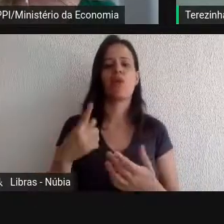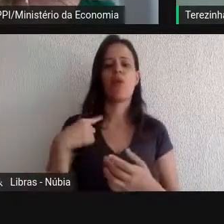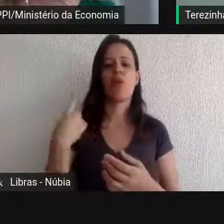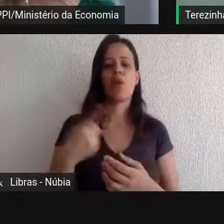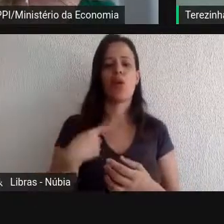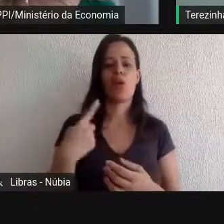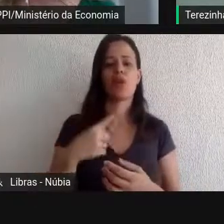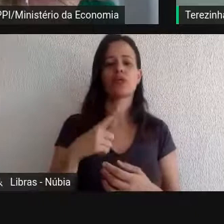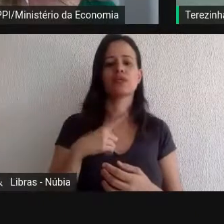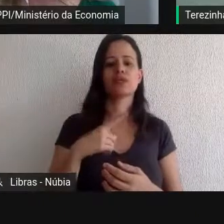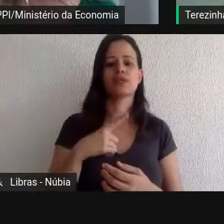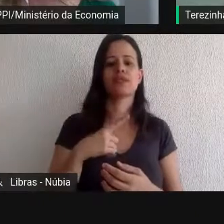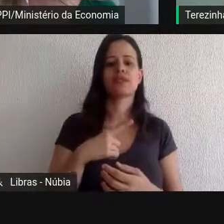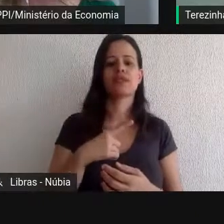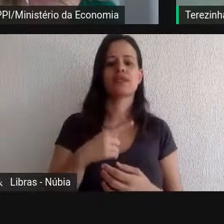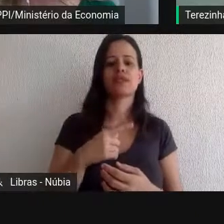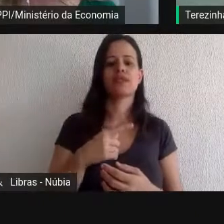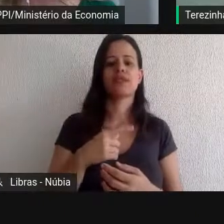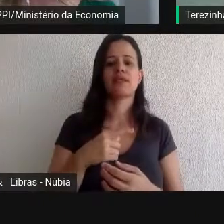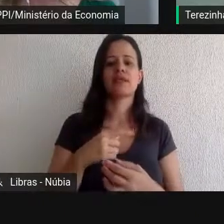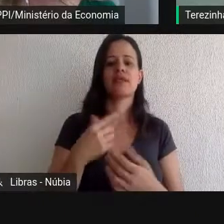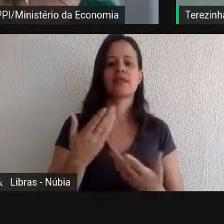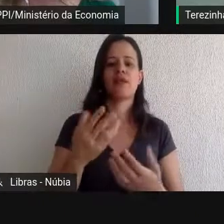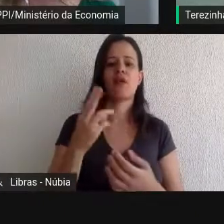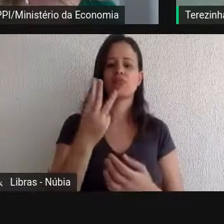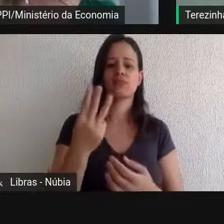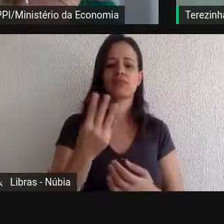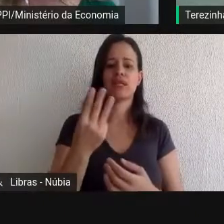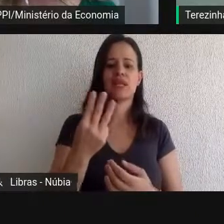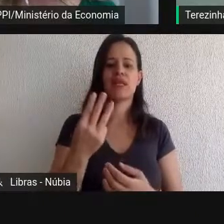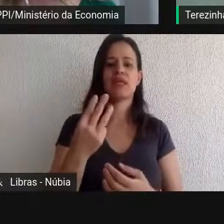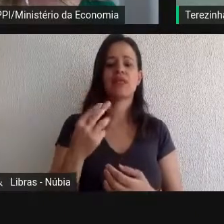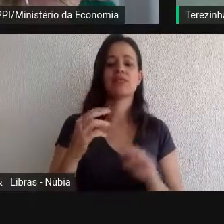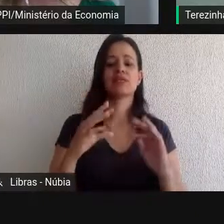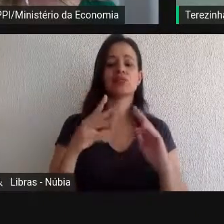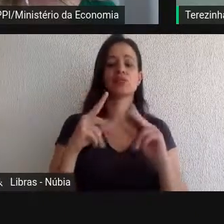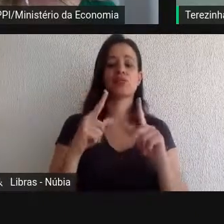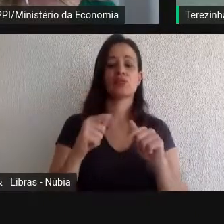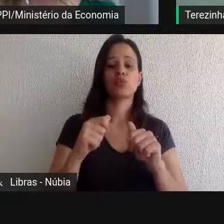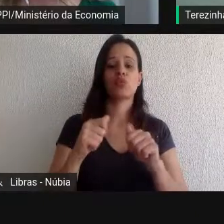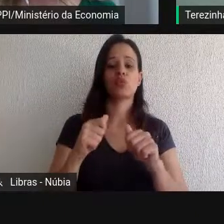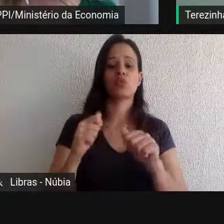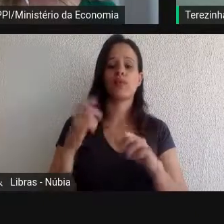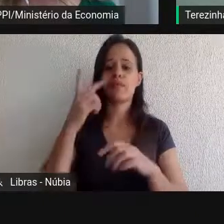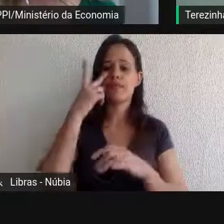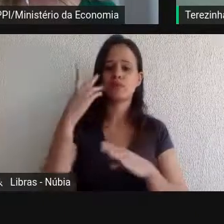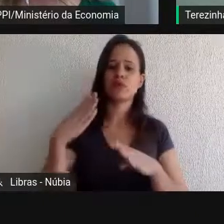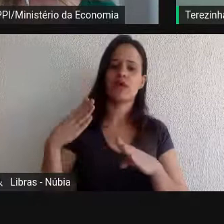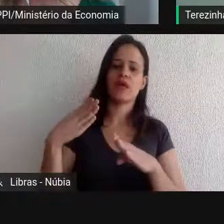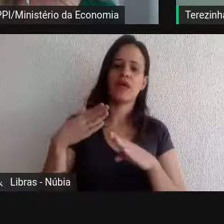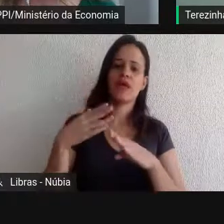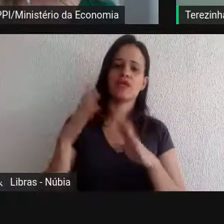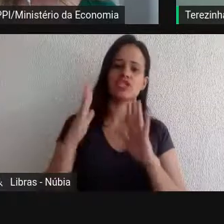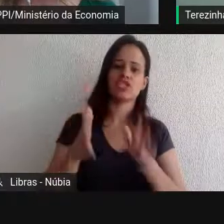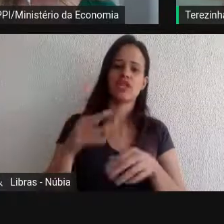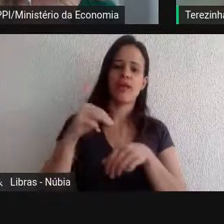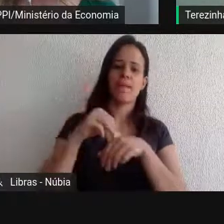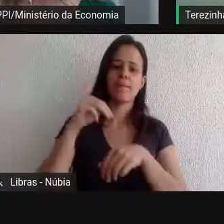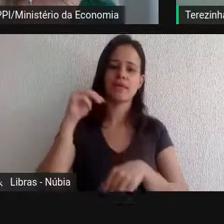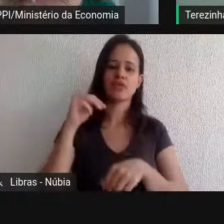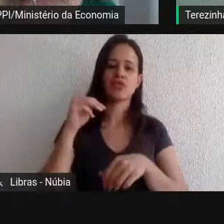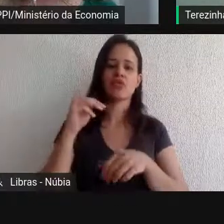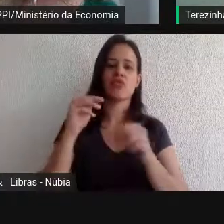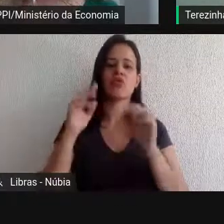só para Rose, Nívia e Paulo, mas a todos os egressos do mestrado e a todos os